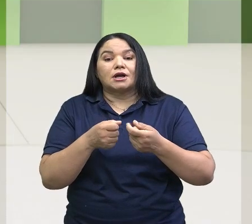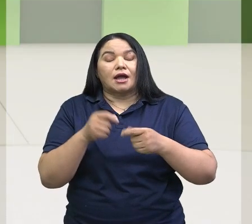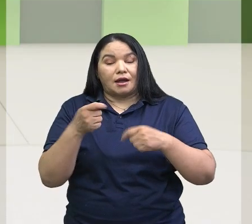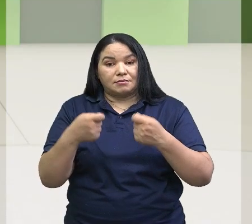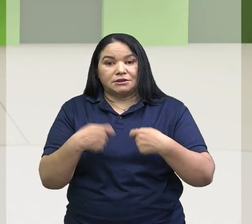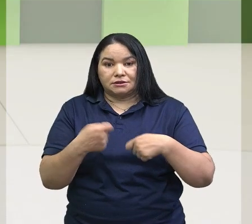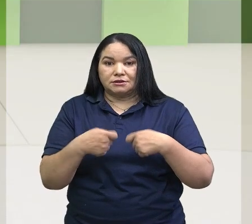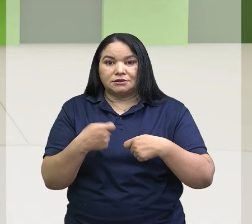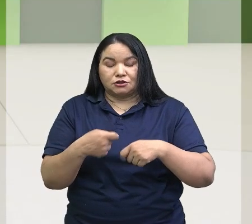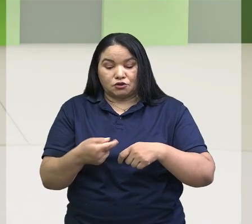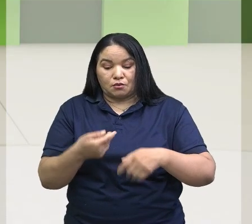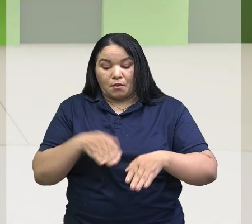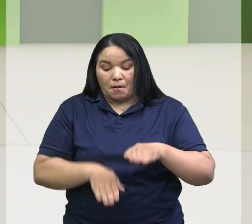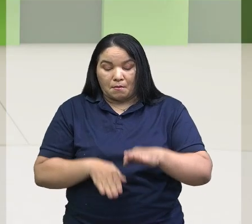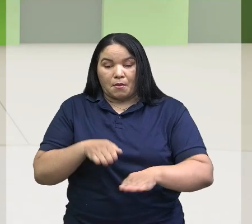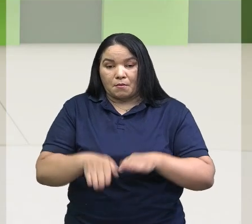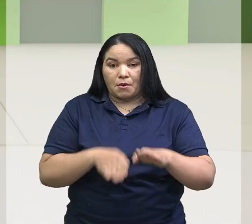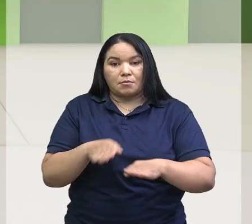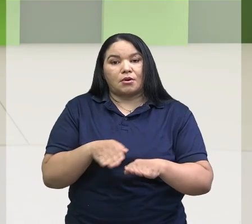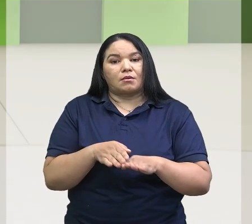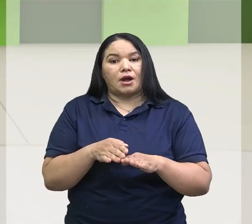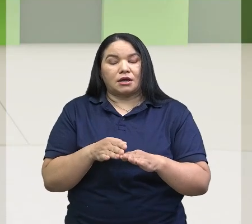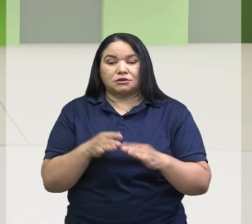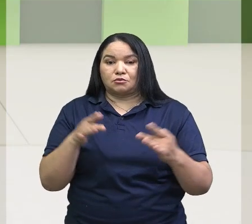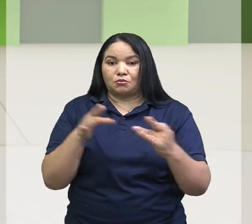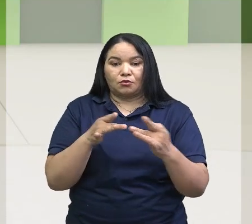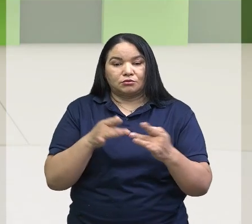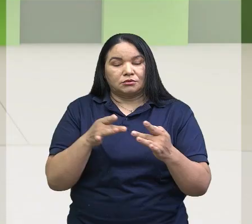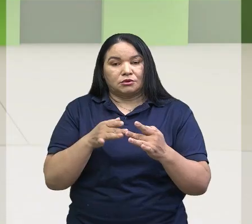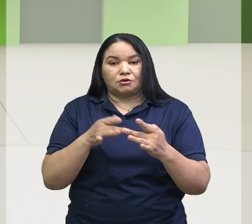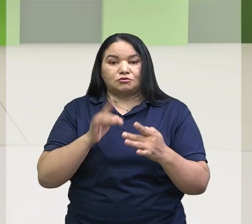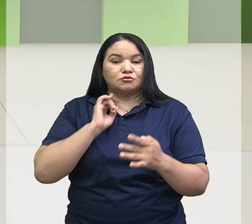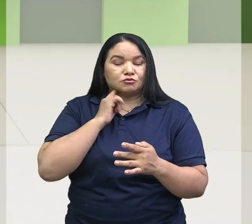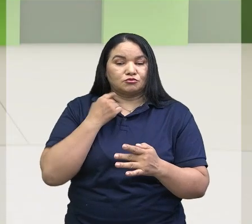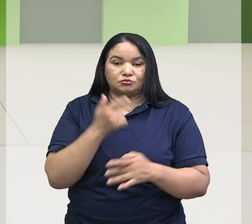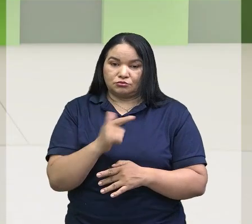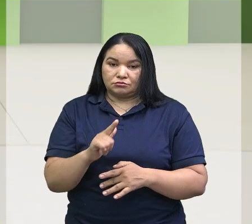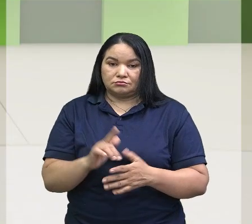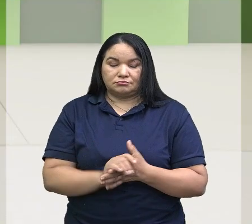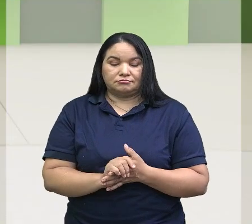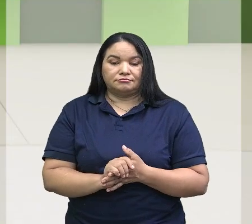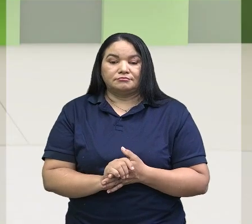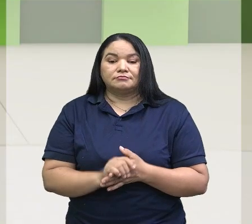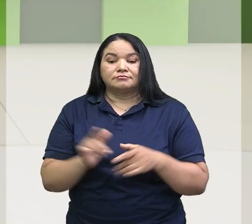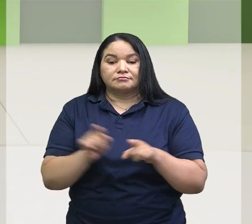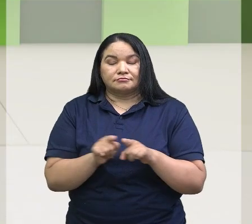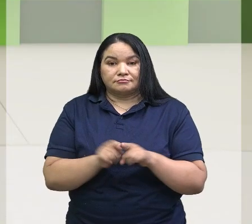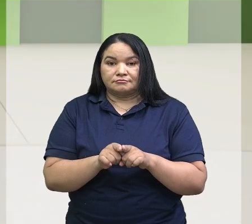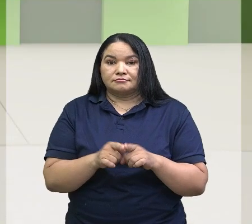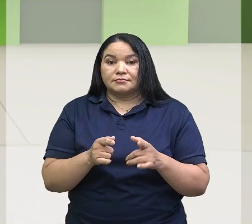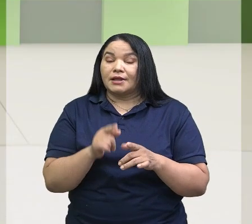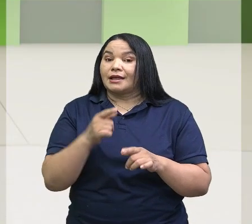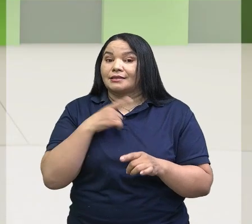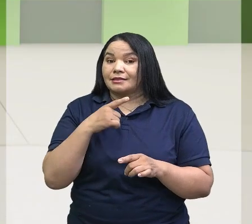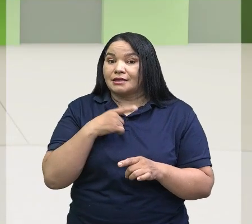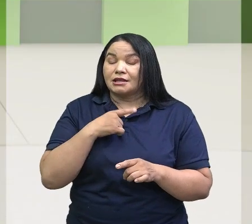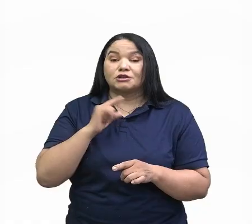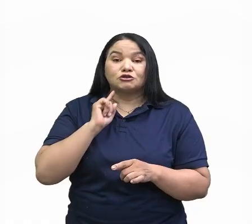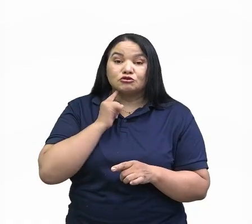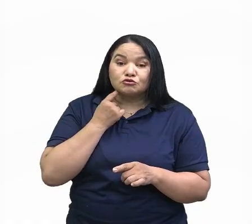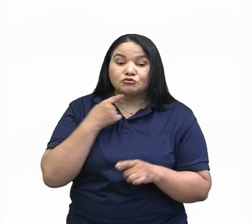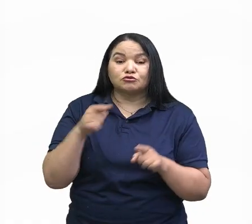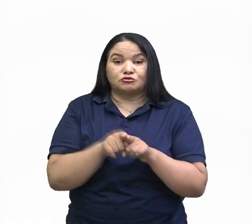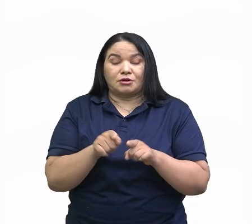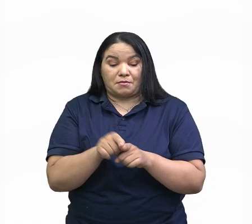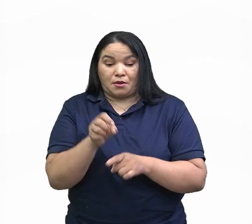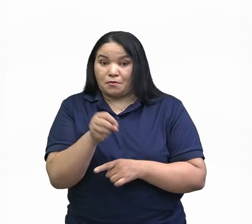contaminação, tá bom? E olha só, existe uma diferença em água poluída e água contaminada. Vamos entender agora qual é